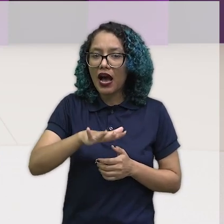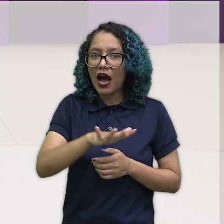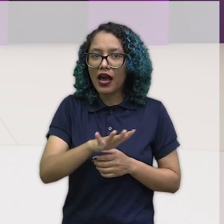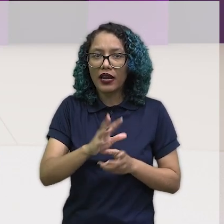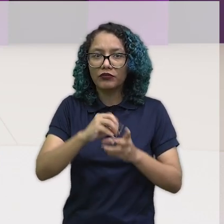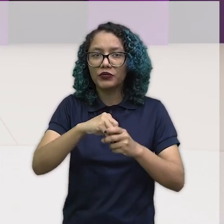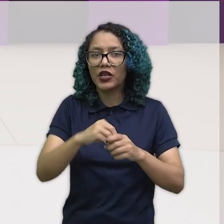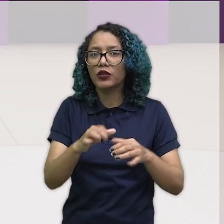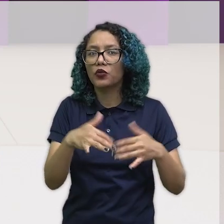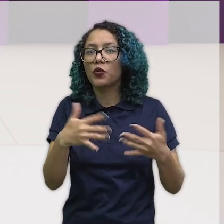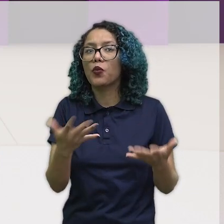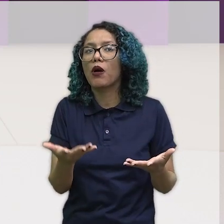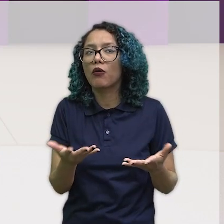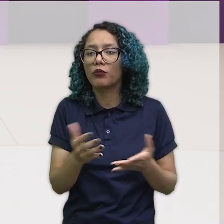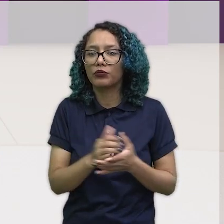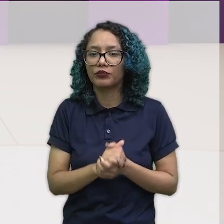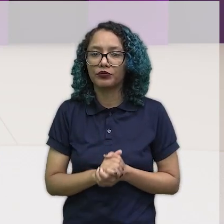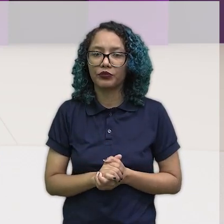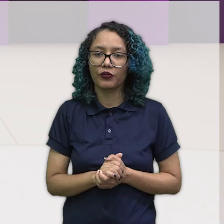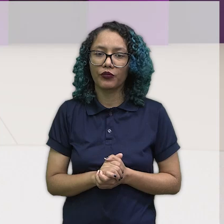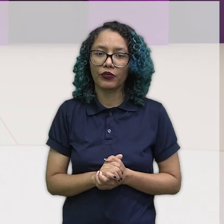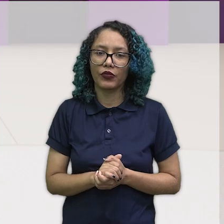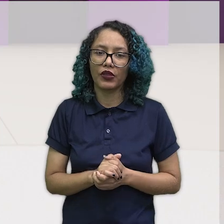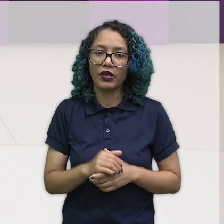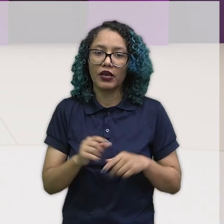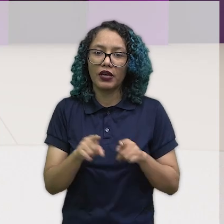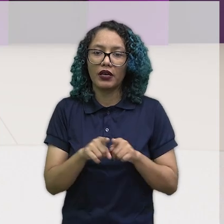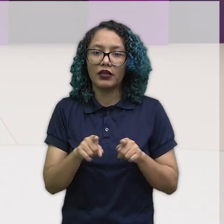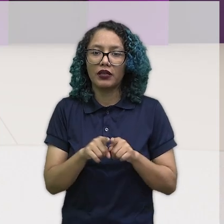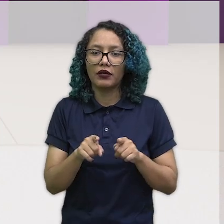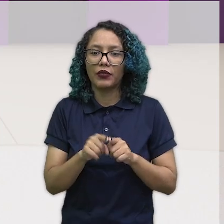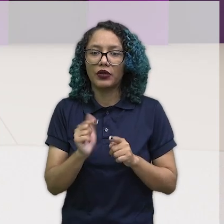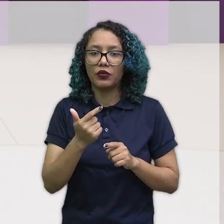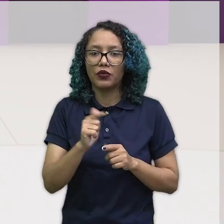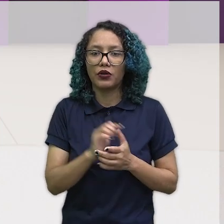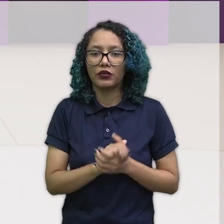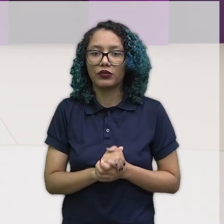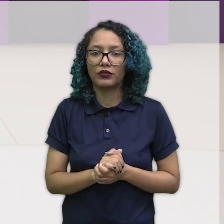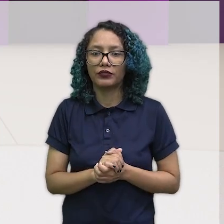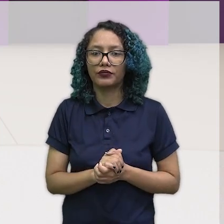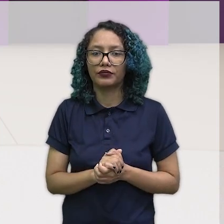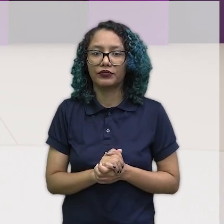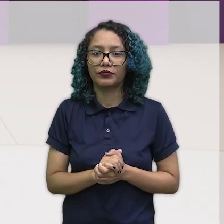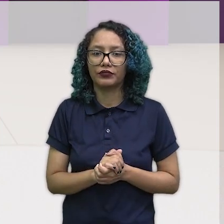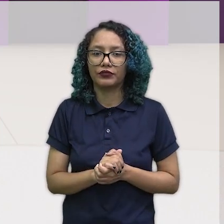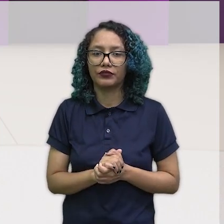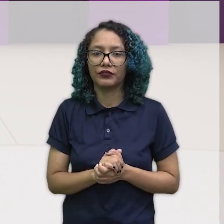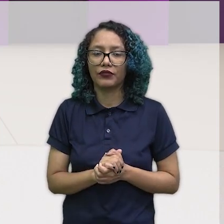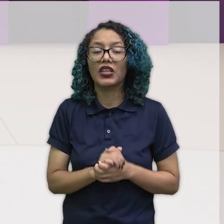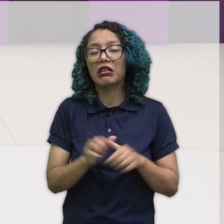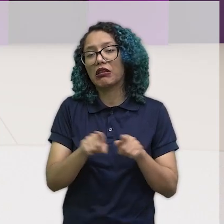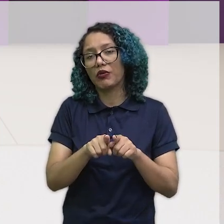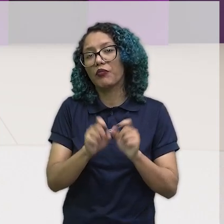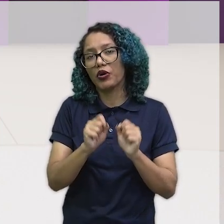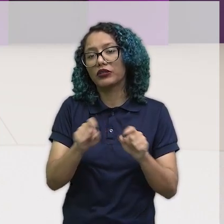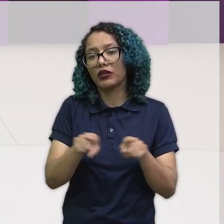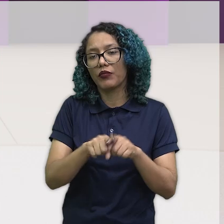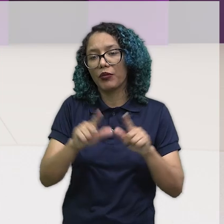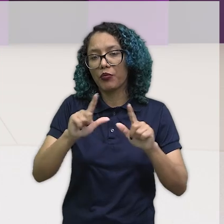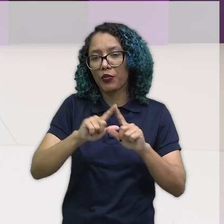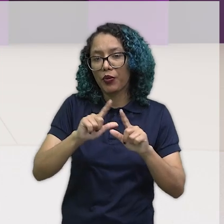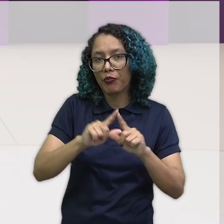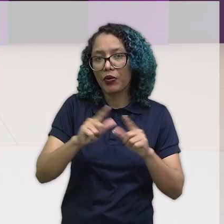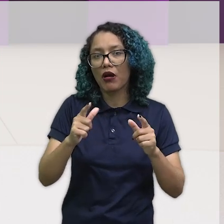ocupa? Quanto que ele ocupa? Ou do prisma que nós temos aqui, o que já apareceu triangular,